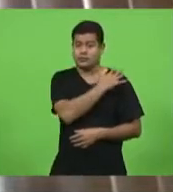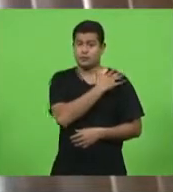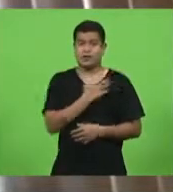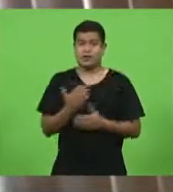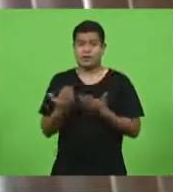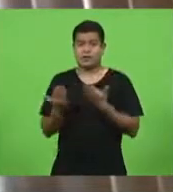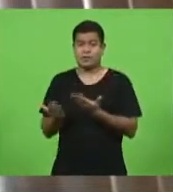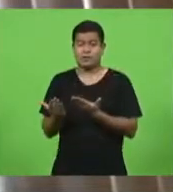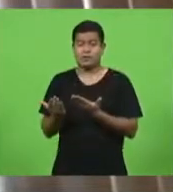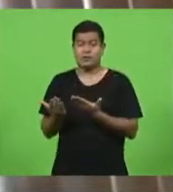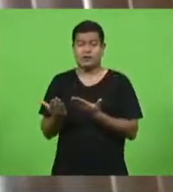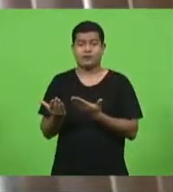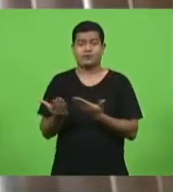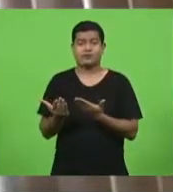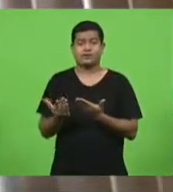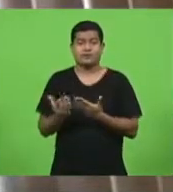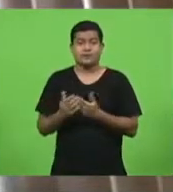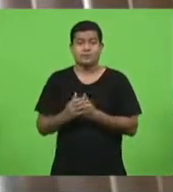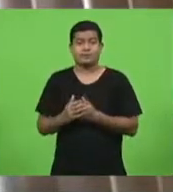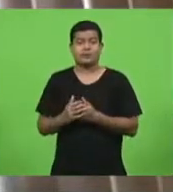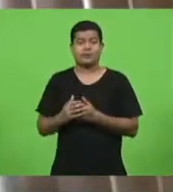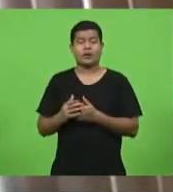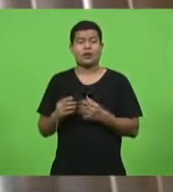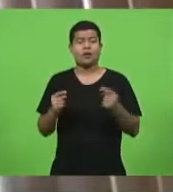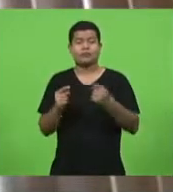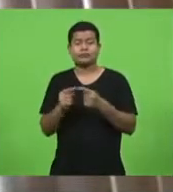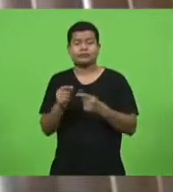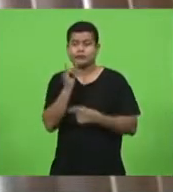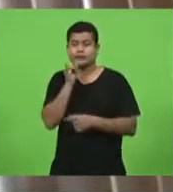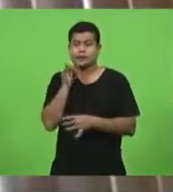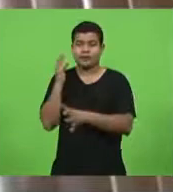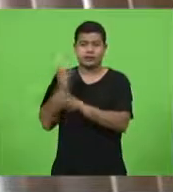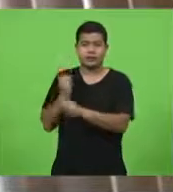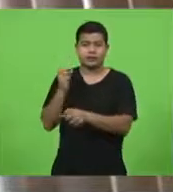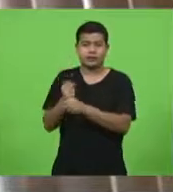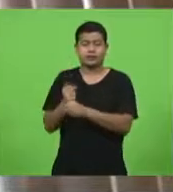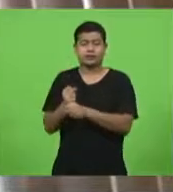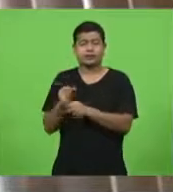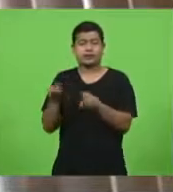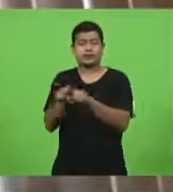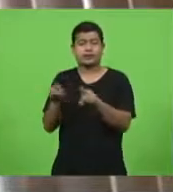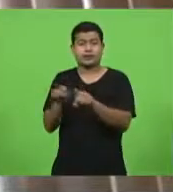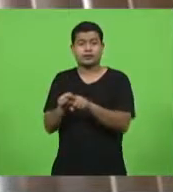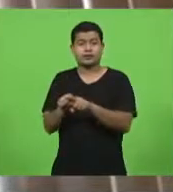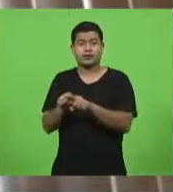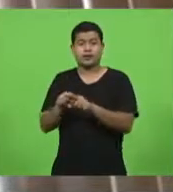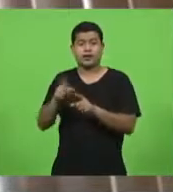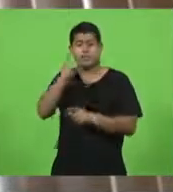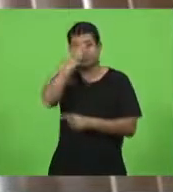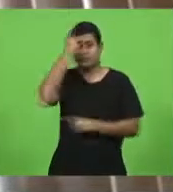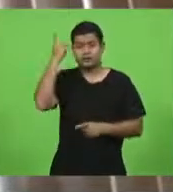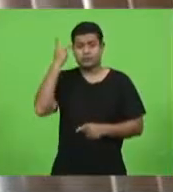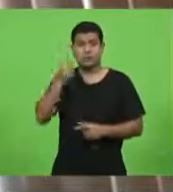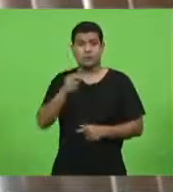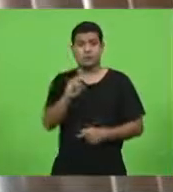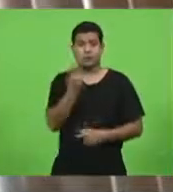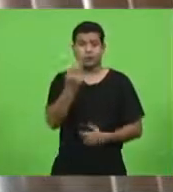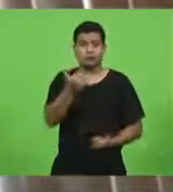Perícia, no tocante a finanças, contabilidade, às pessoas e ao apoio operacional.